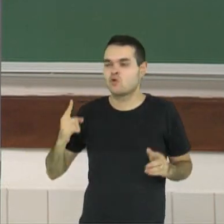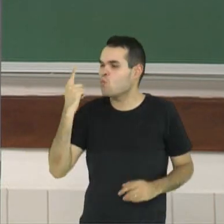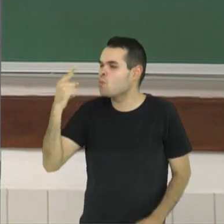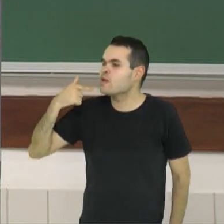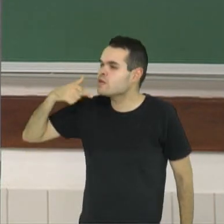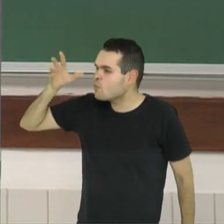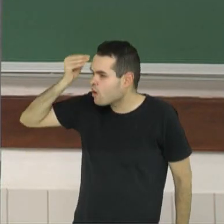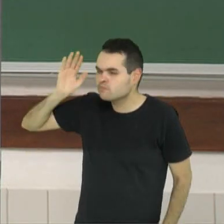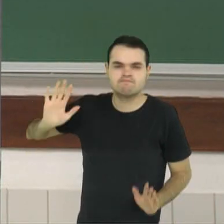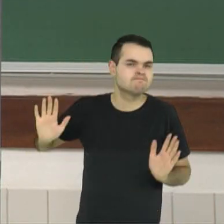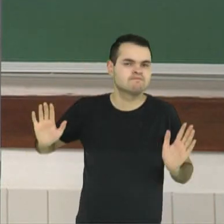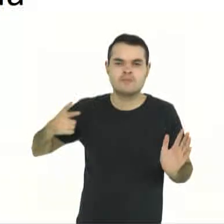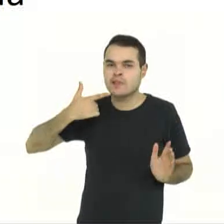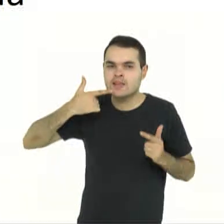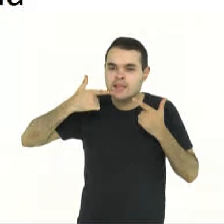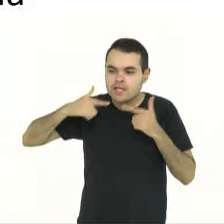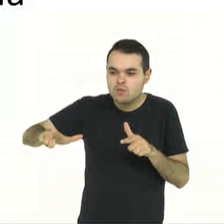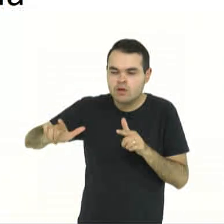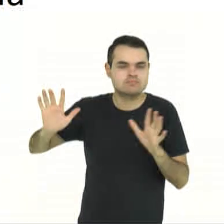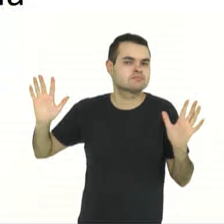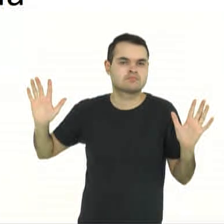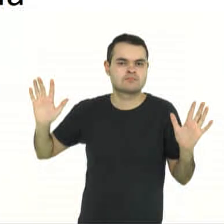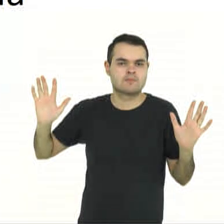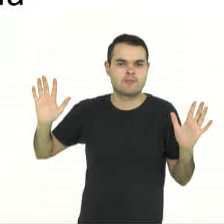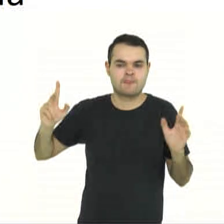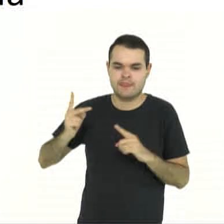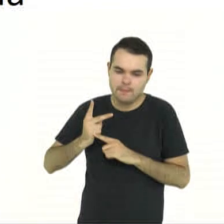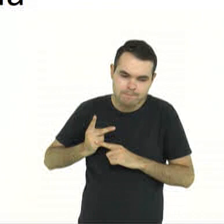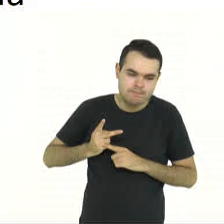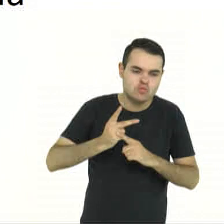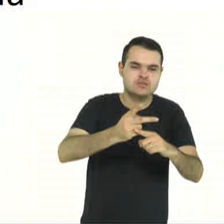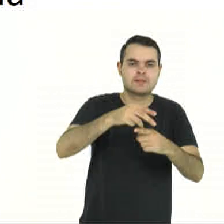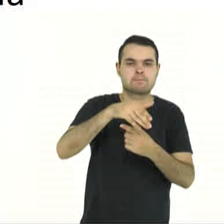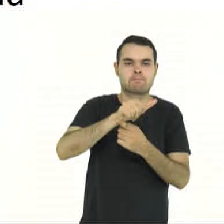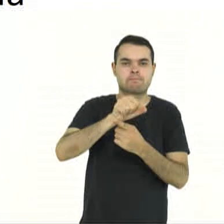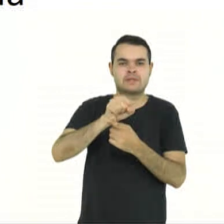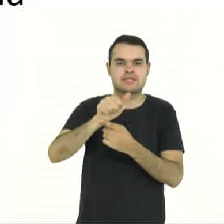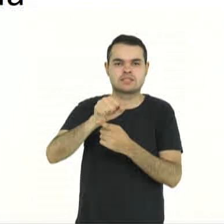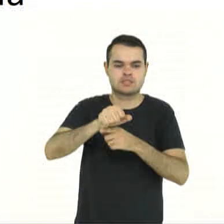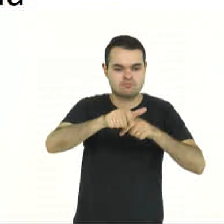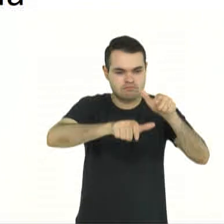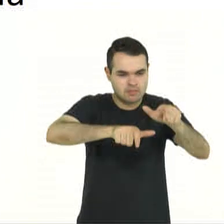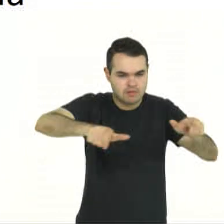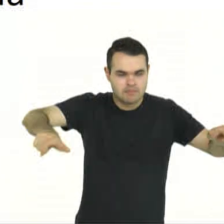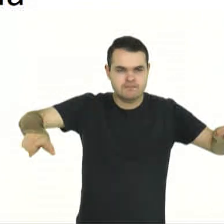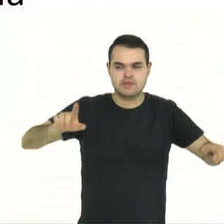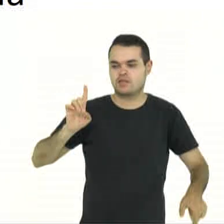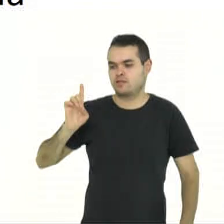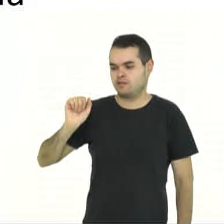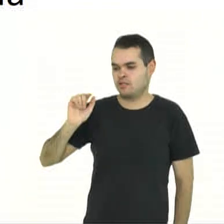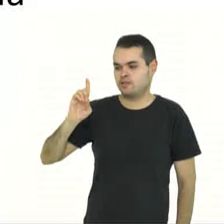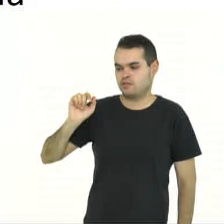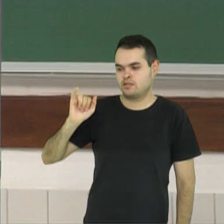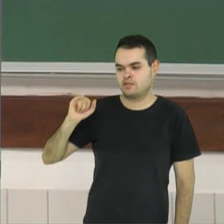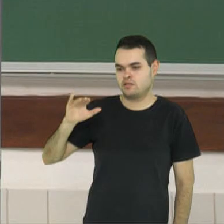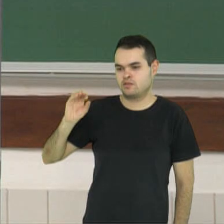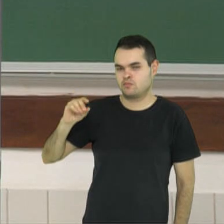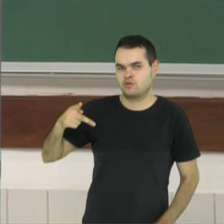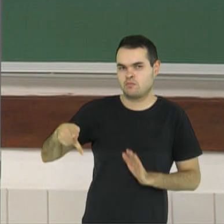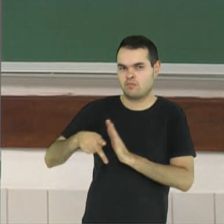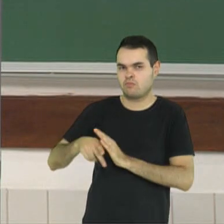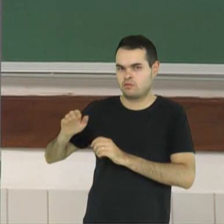linguagem. Busca das massas. Volto a afirmar. O dadaísmo queria que a arte saísse da mão